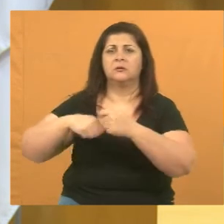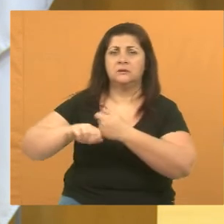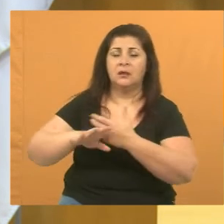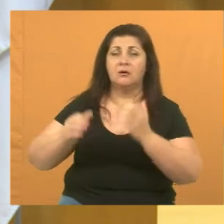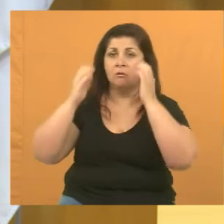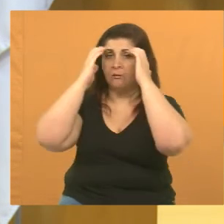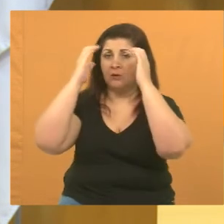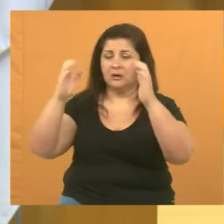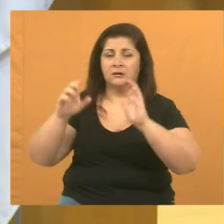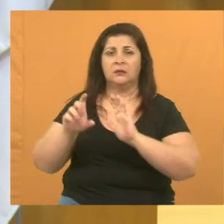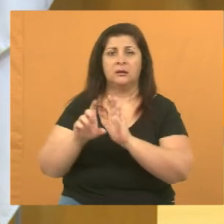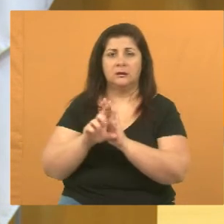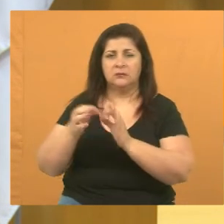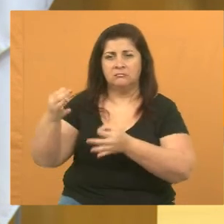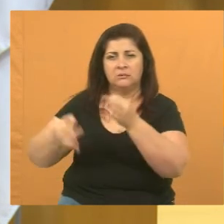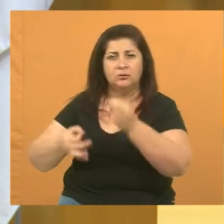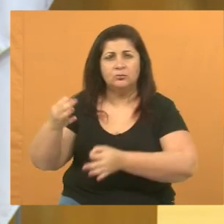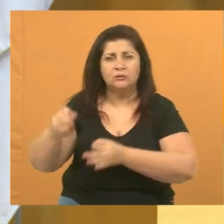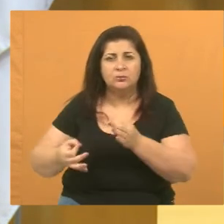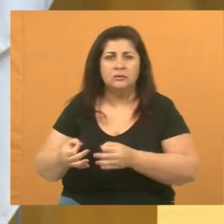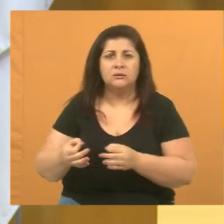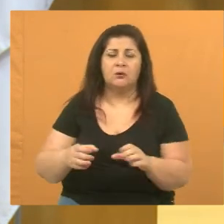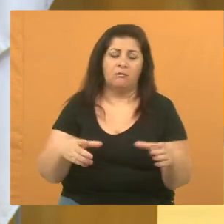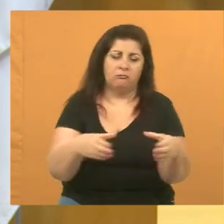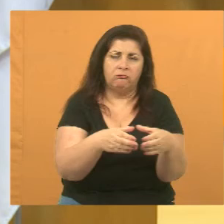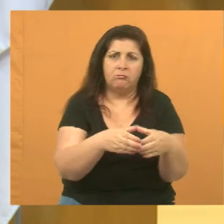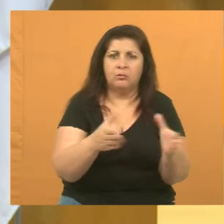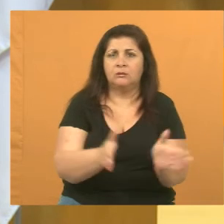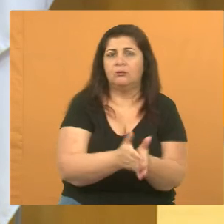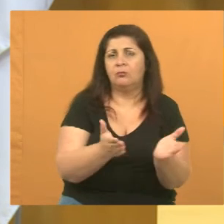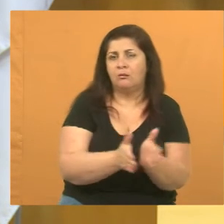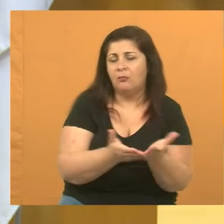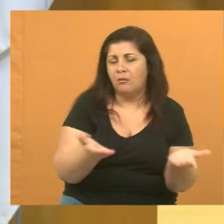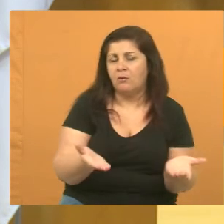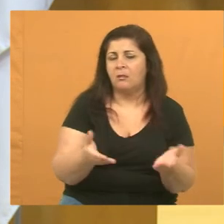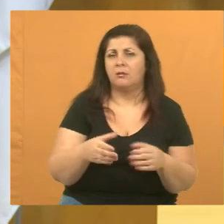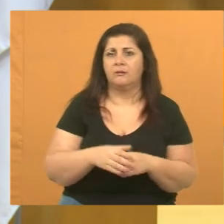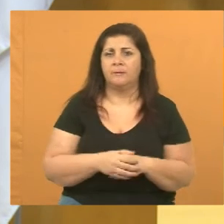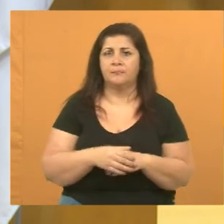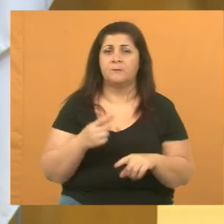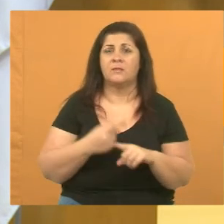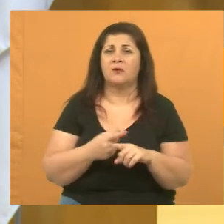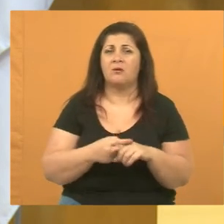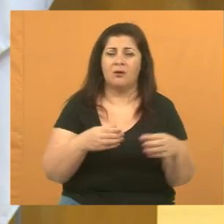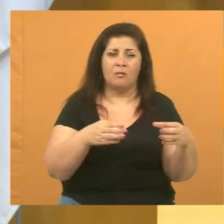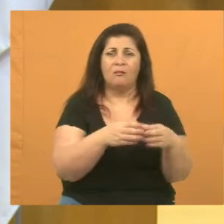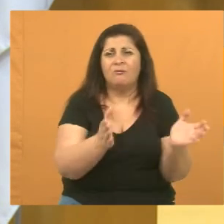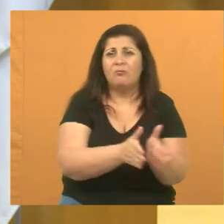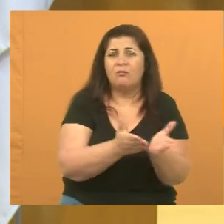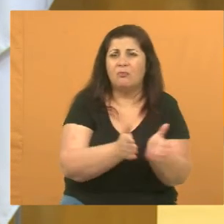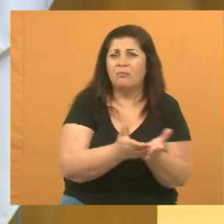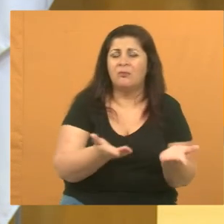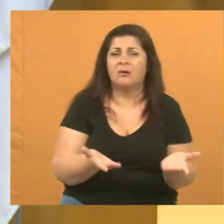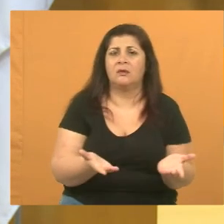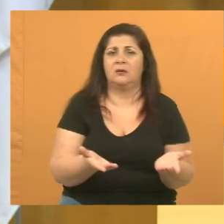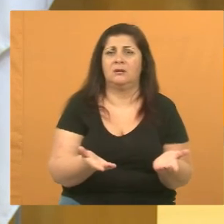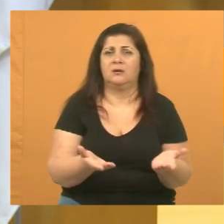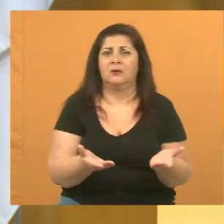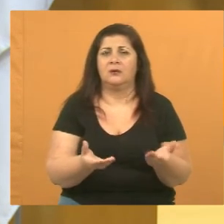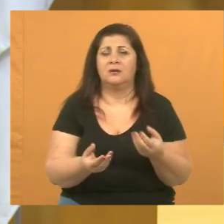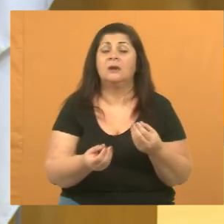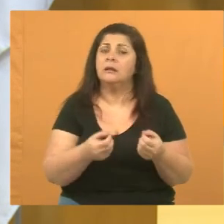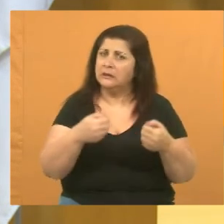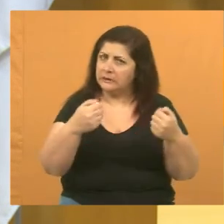justiça para as populações mais carentes do nosso município, sobretudo porque as comunidades de baixa renda têm